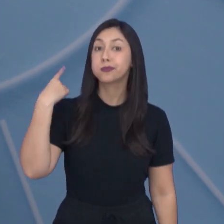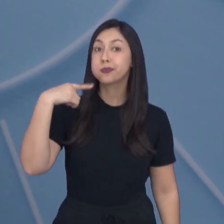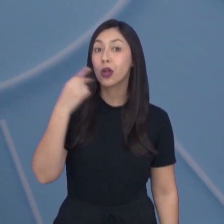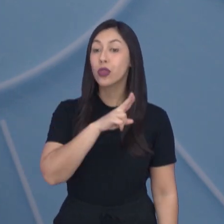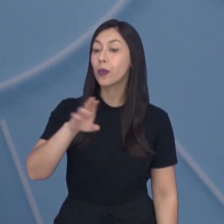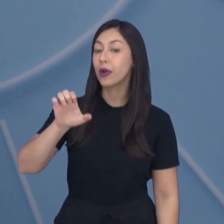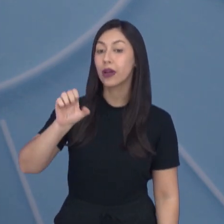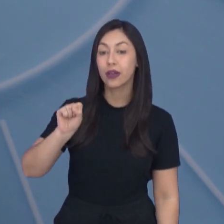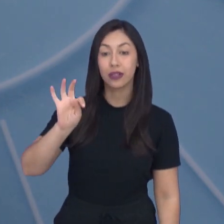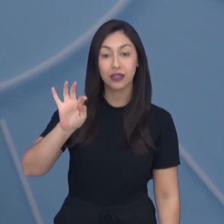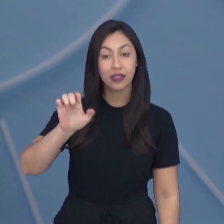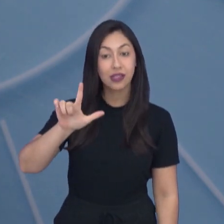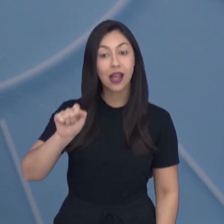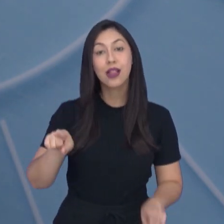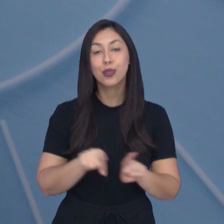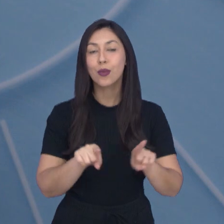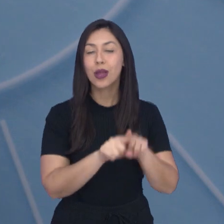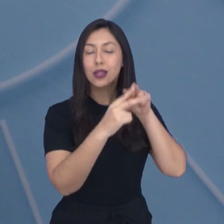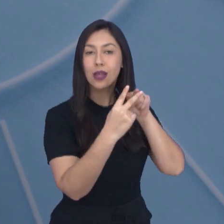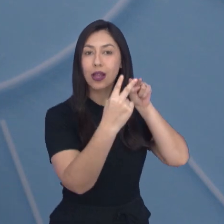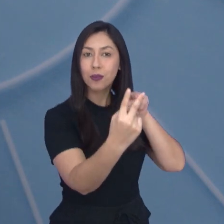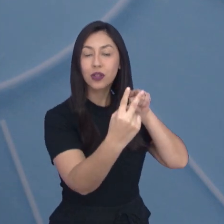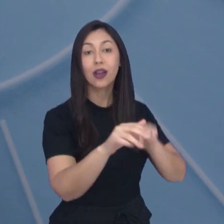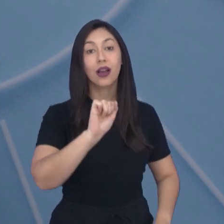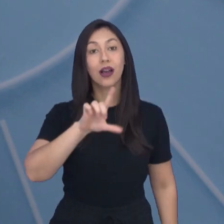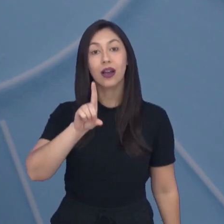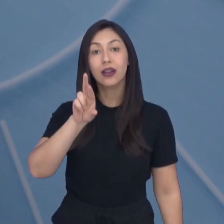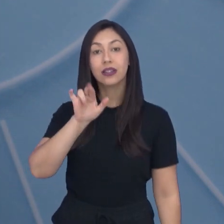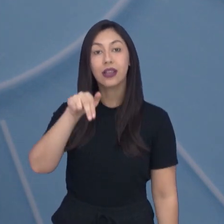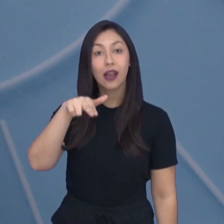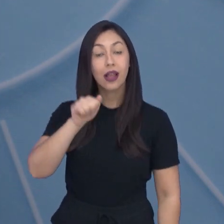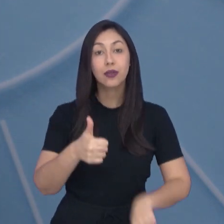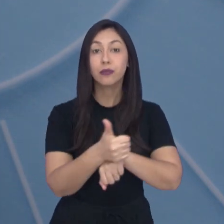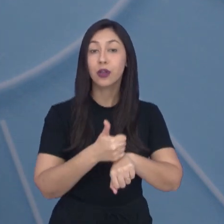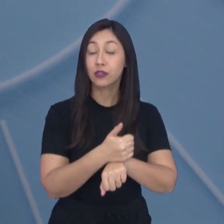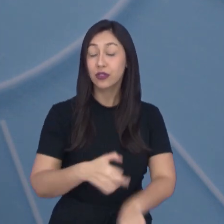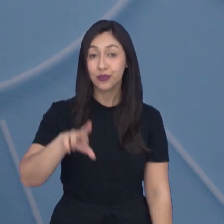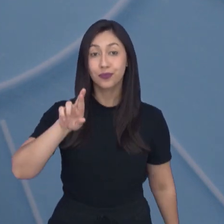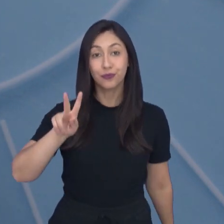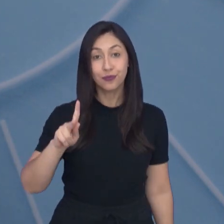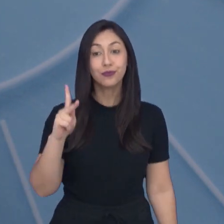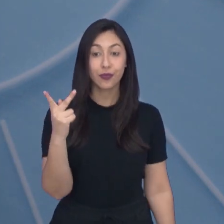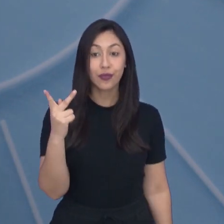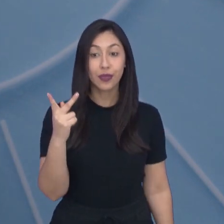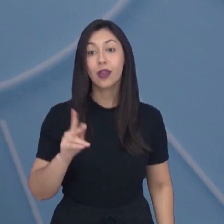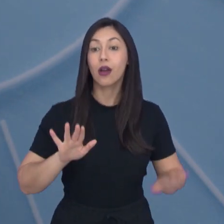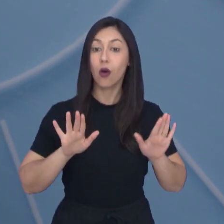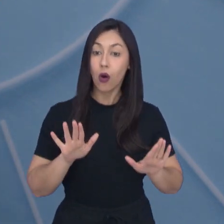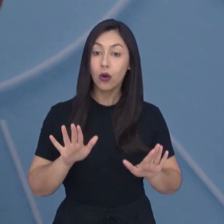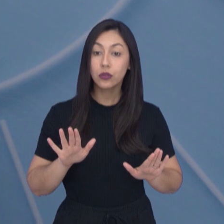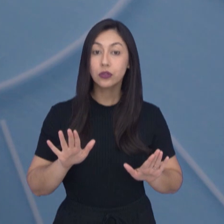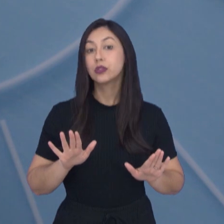Estela, que está aqui com a gente, e também de forma remota a Adriana, que é especialista em recursos humanos. E olha só, gente,